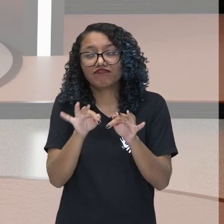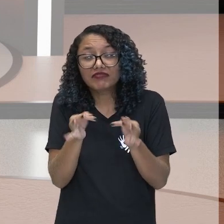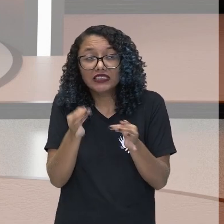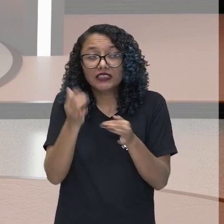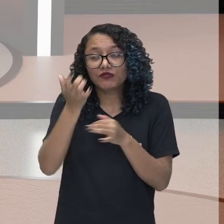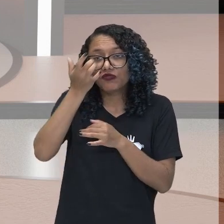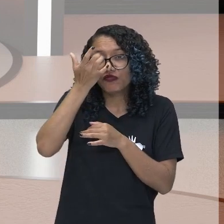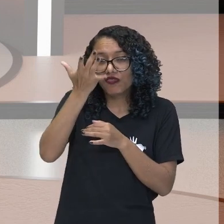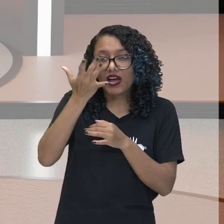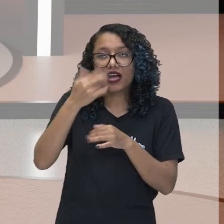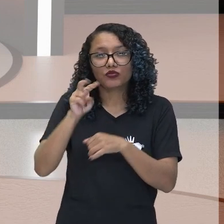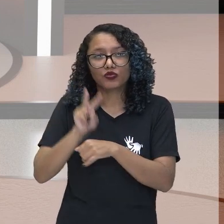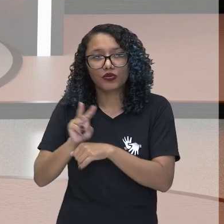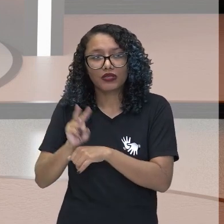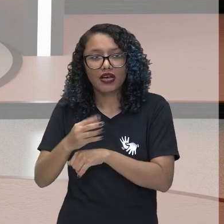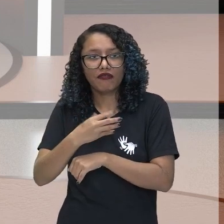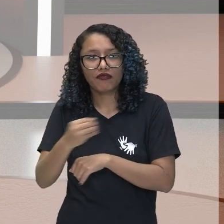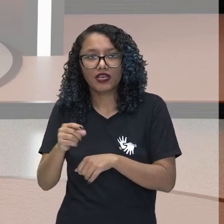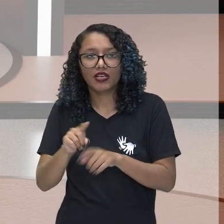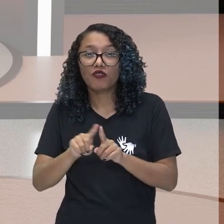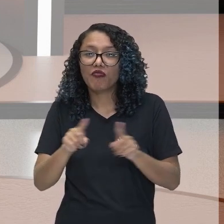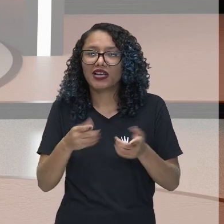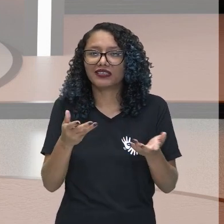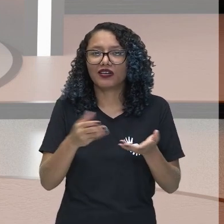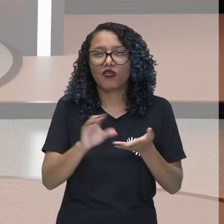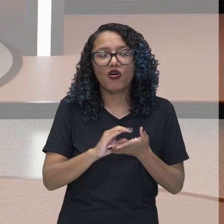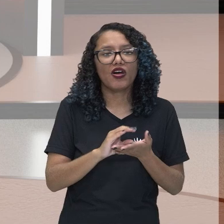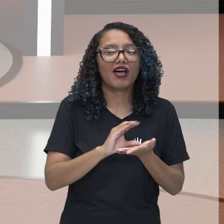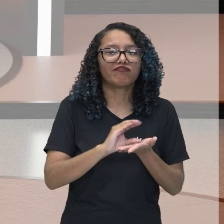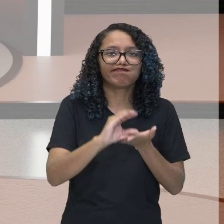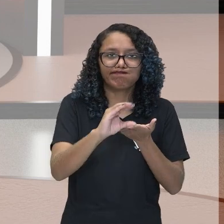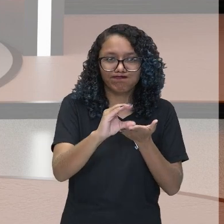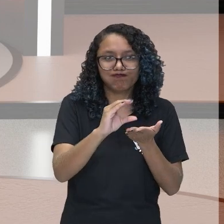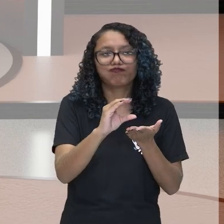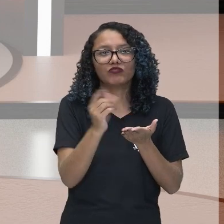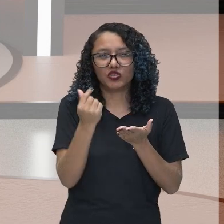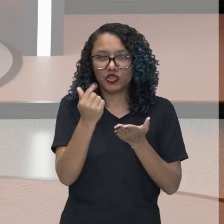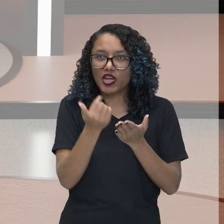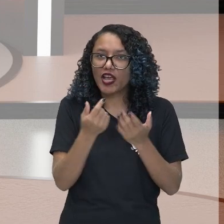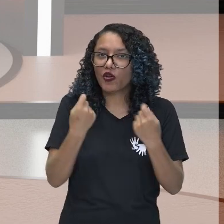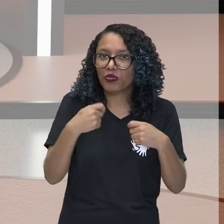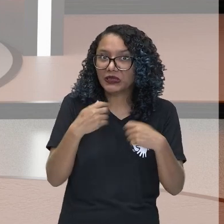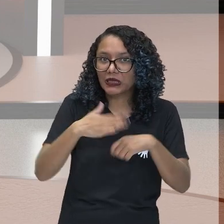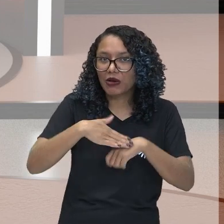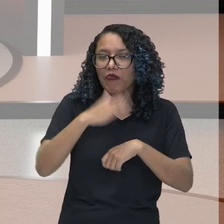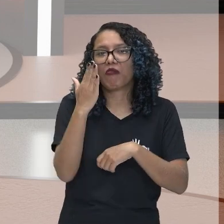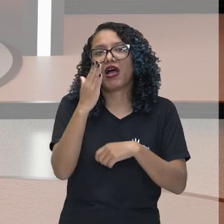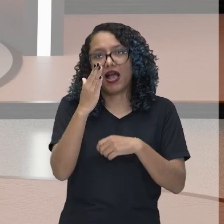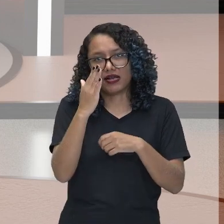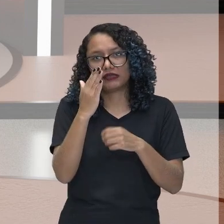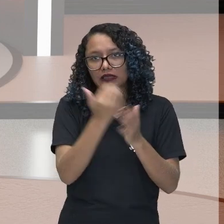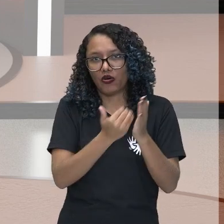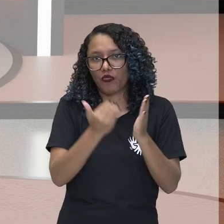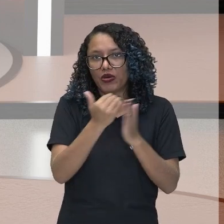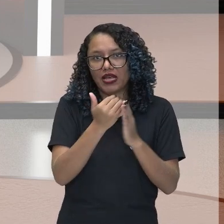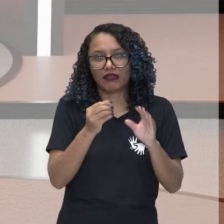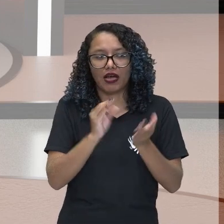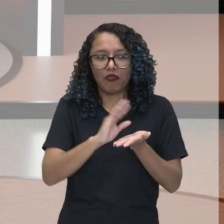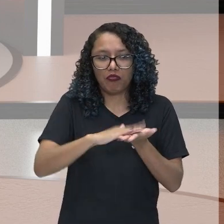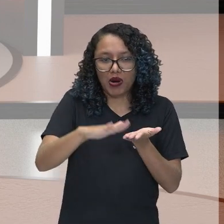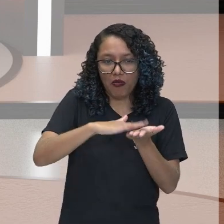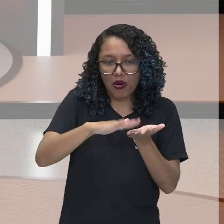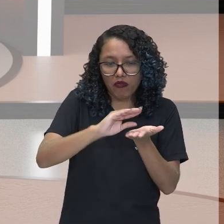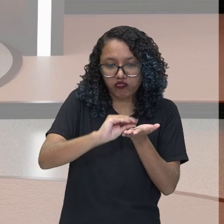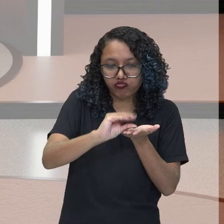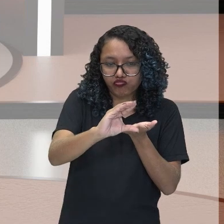das despesas também para a criação dos filhos acabou ali fazendo com que diminuísse, né, a quantidade